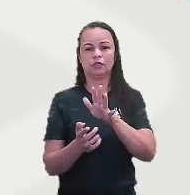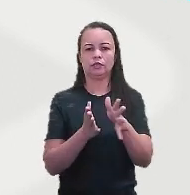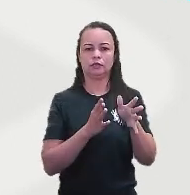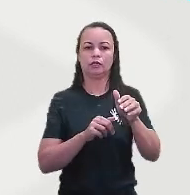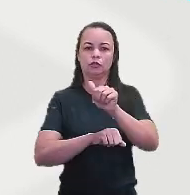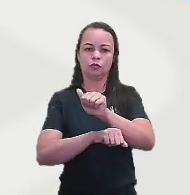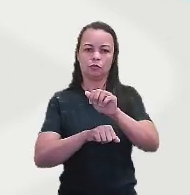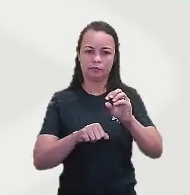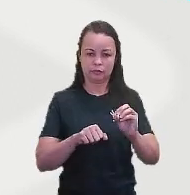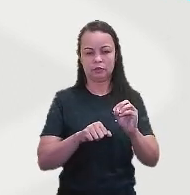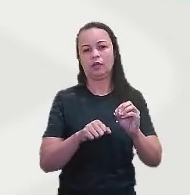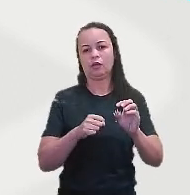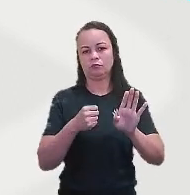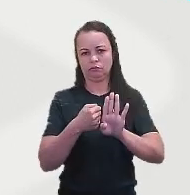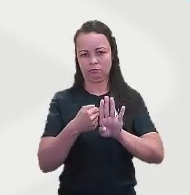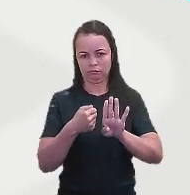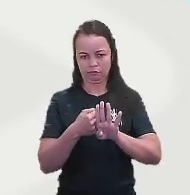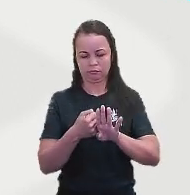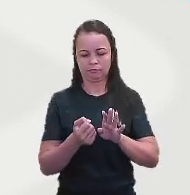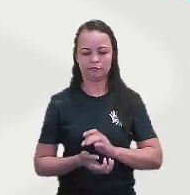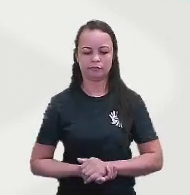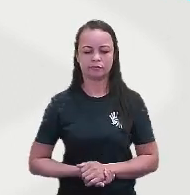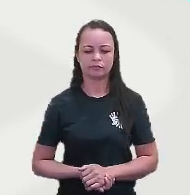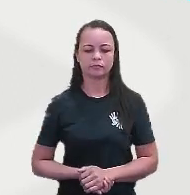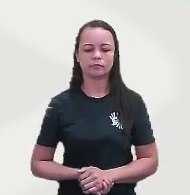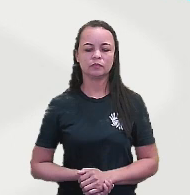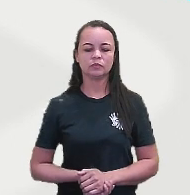é um substantivo. Muito bem.